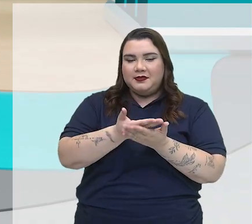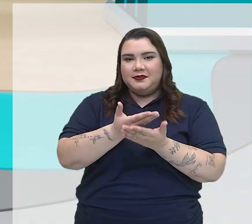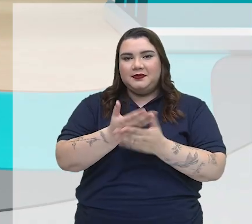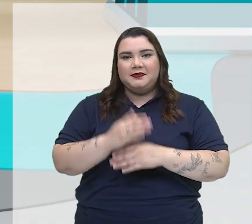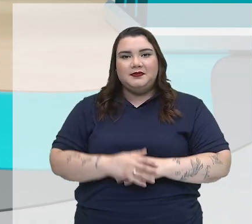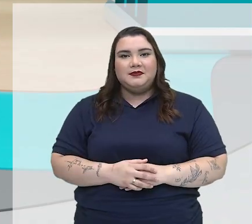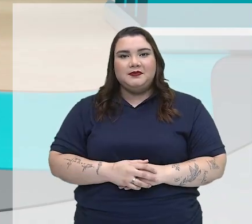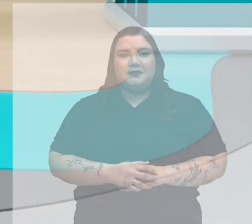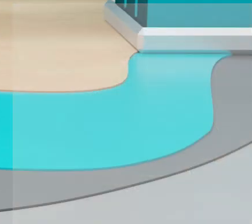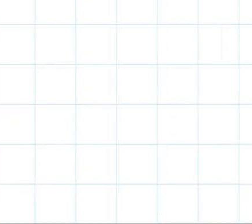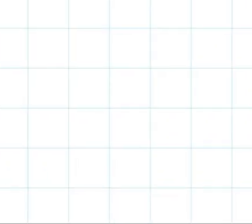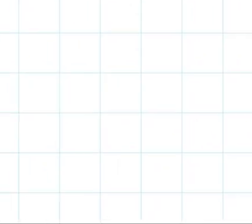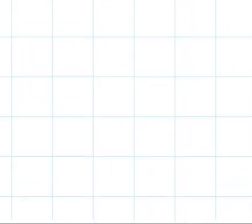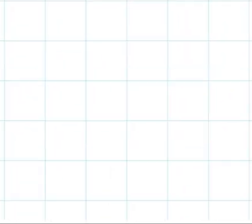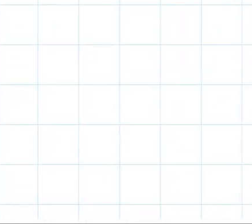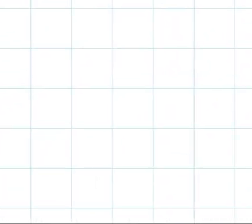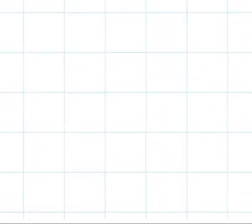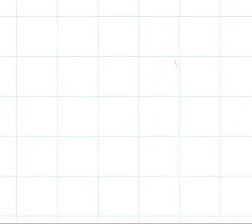nossa aula.